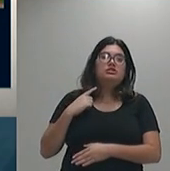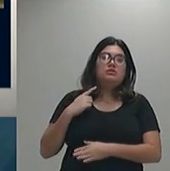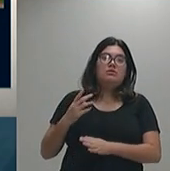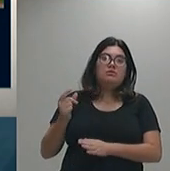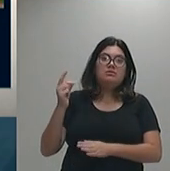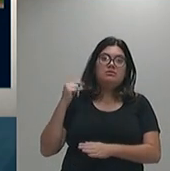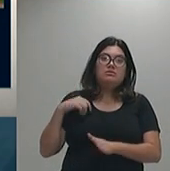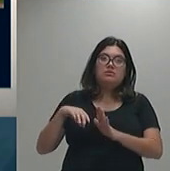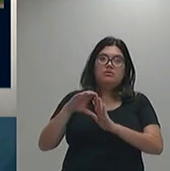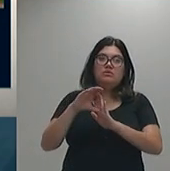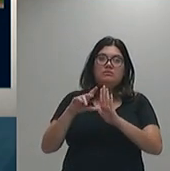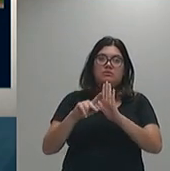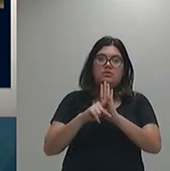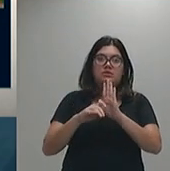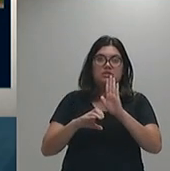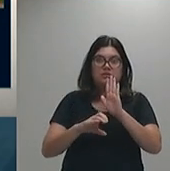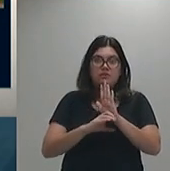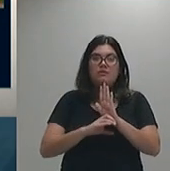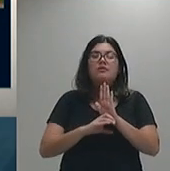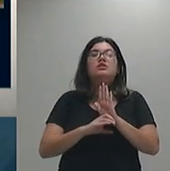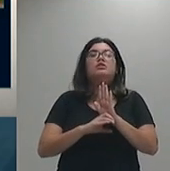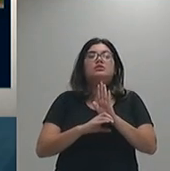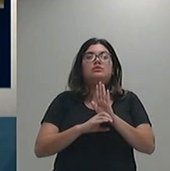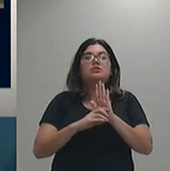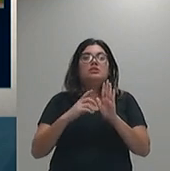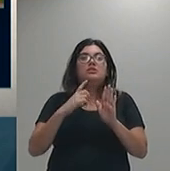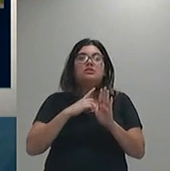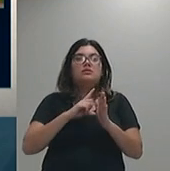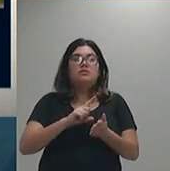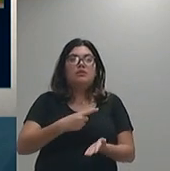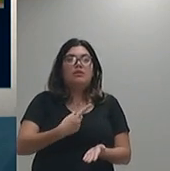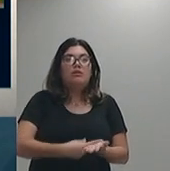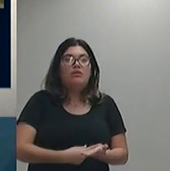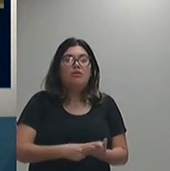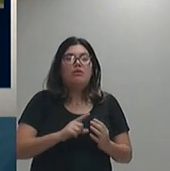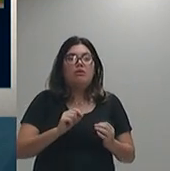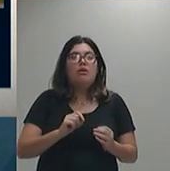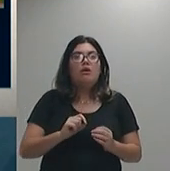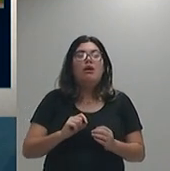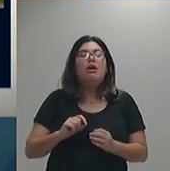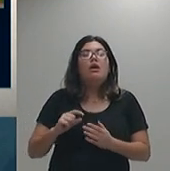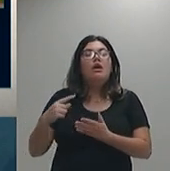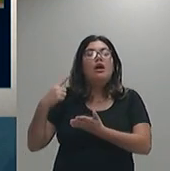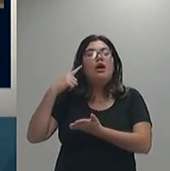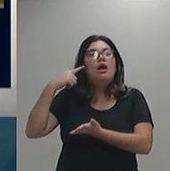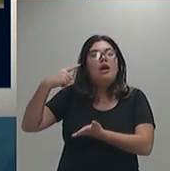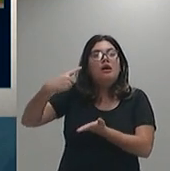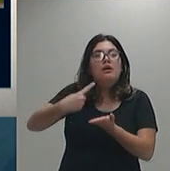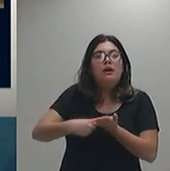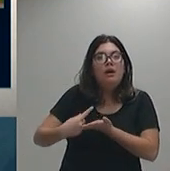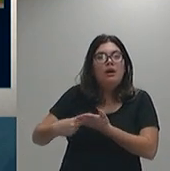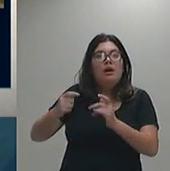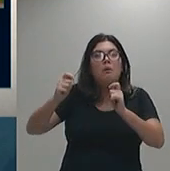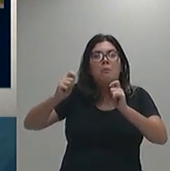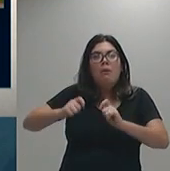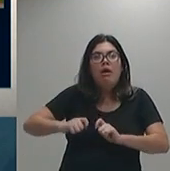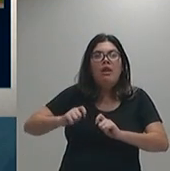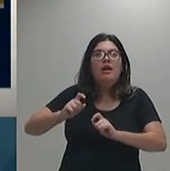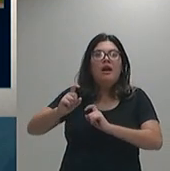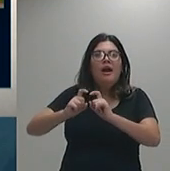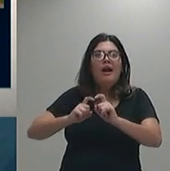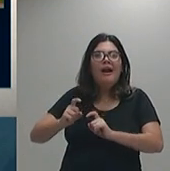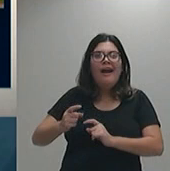de Processo Civil que estabelecia que a sucumbência é poderia ser executados